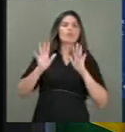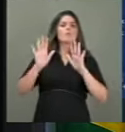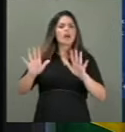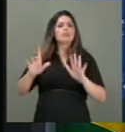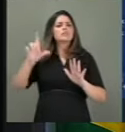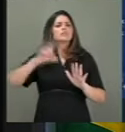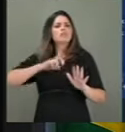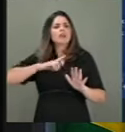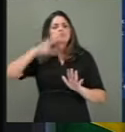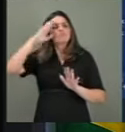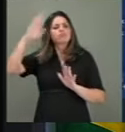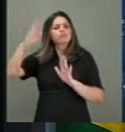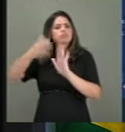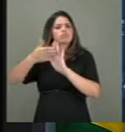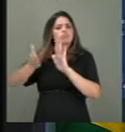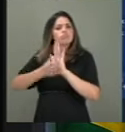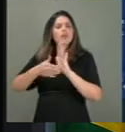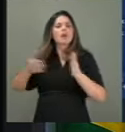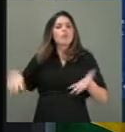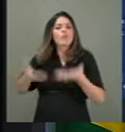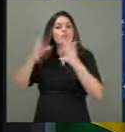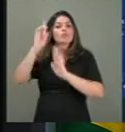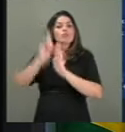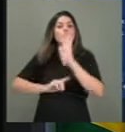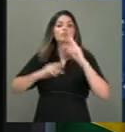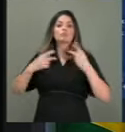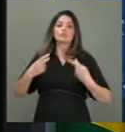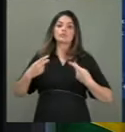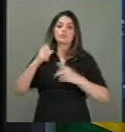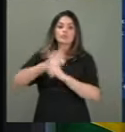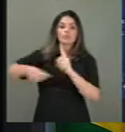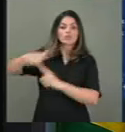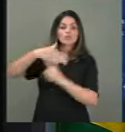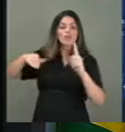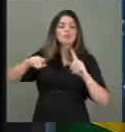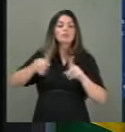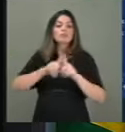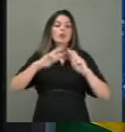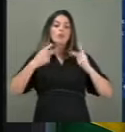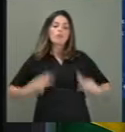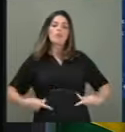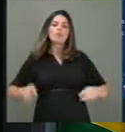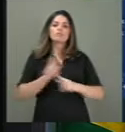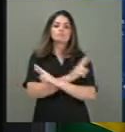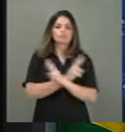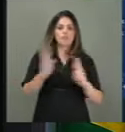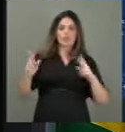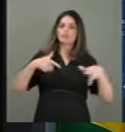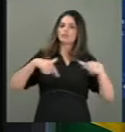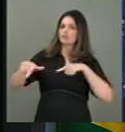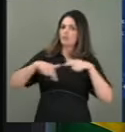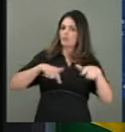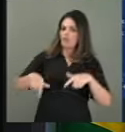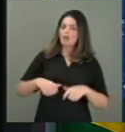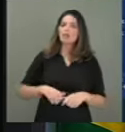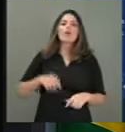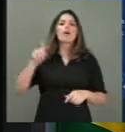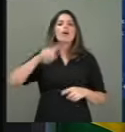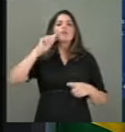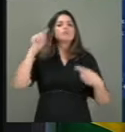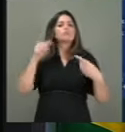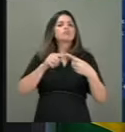seu princípio a promoção do direitos sociais humanização das relações do trabalho buscou na construção de uma sociedade